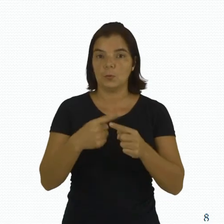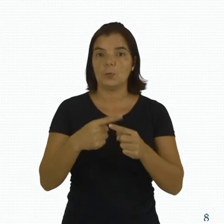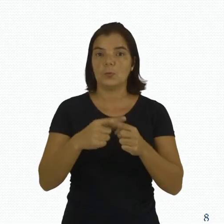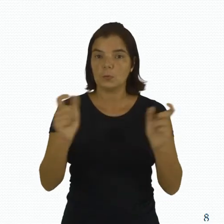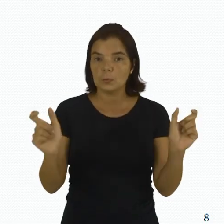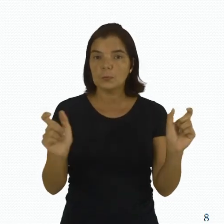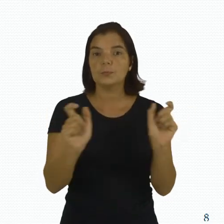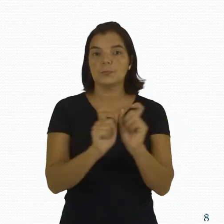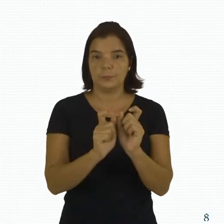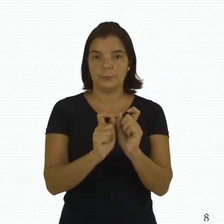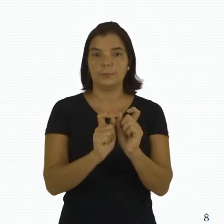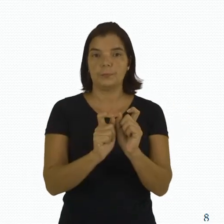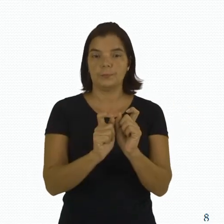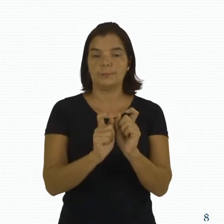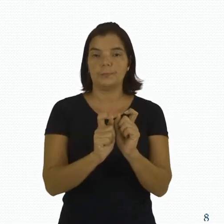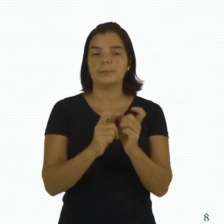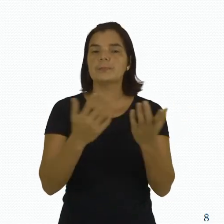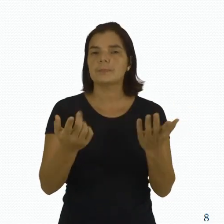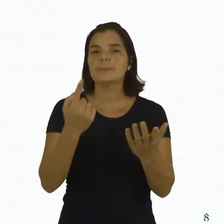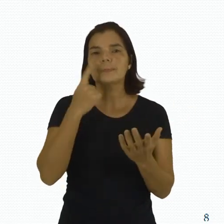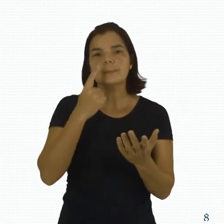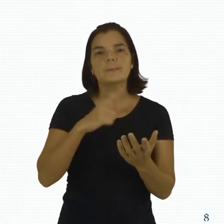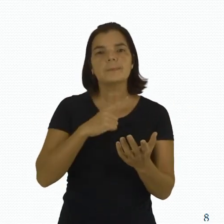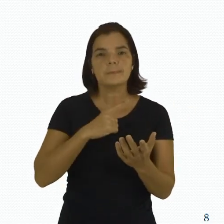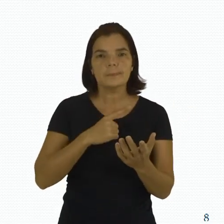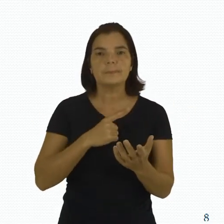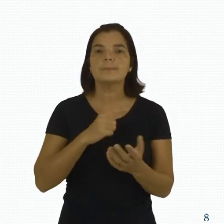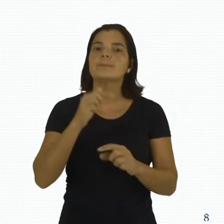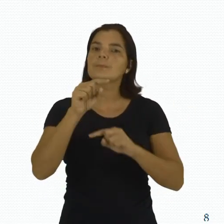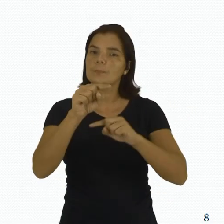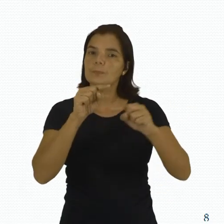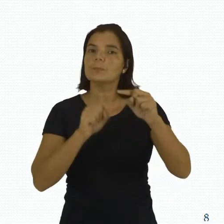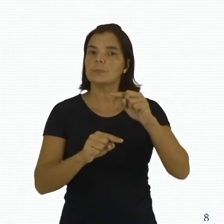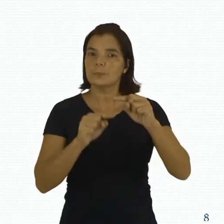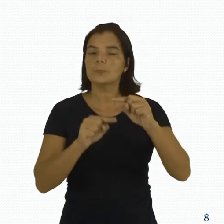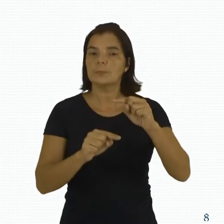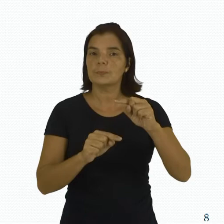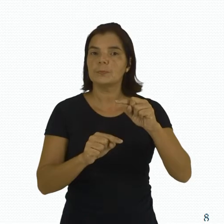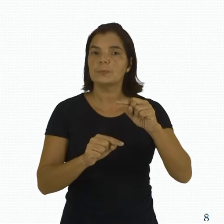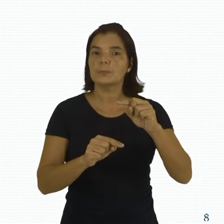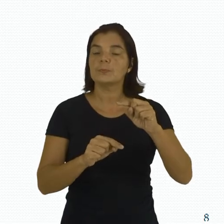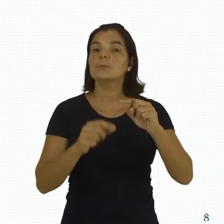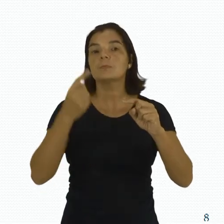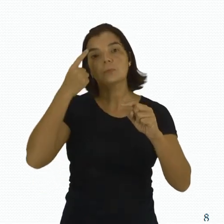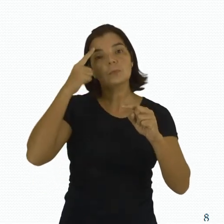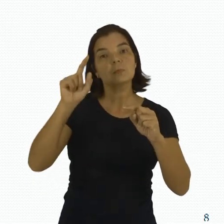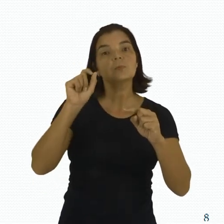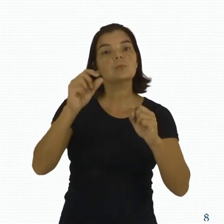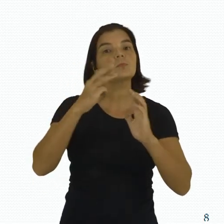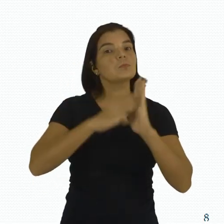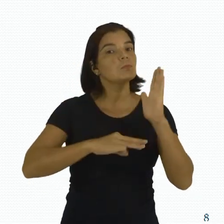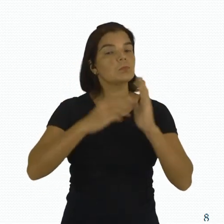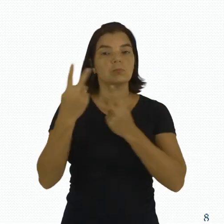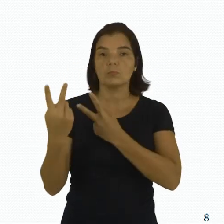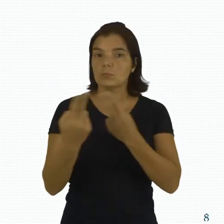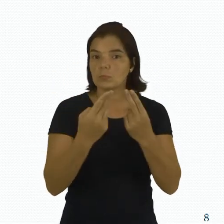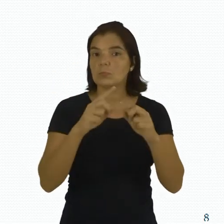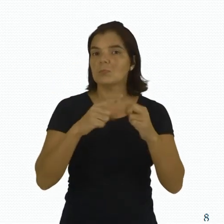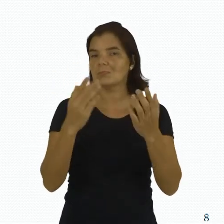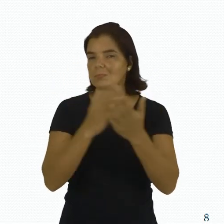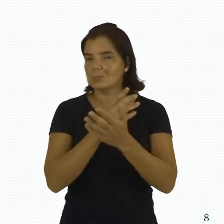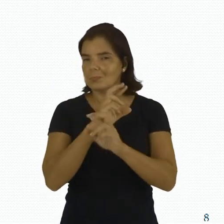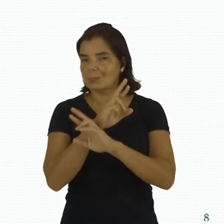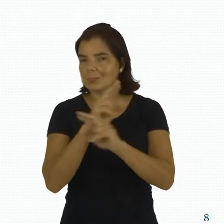dízima periódica composta. Então, para obter a fração geratriz dessa dízima, o método vai ser o mesmo, só que vai ter